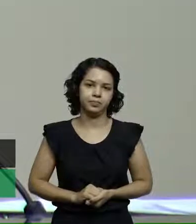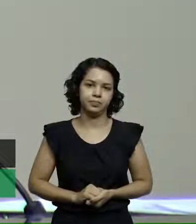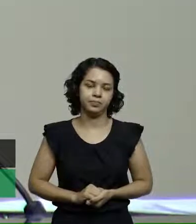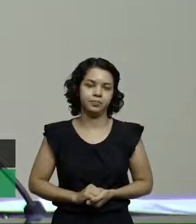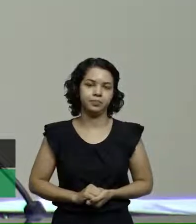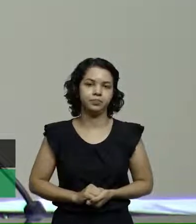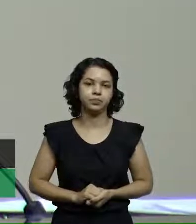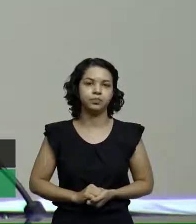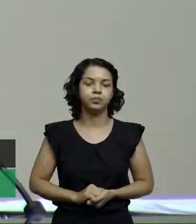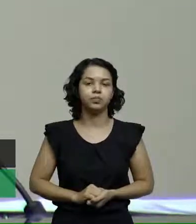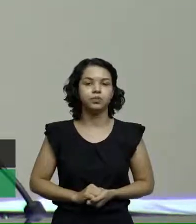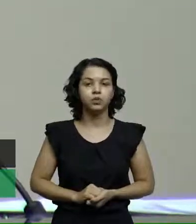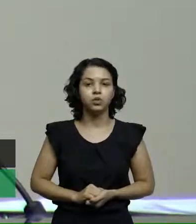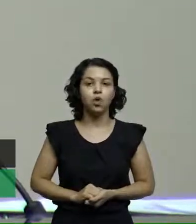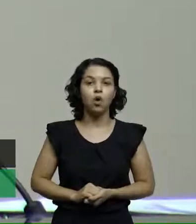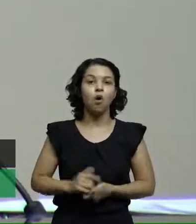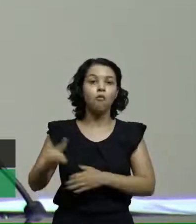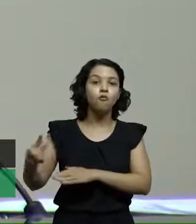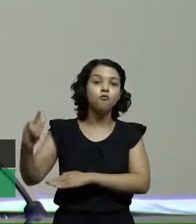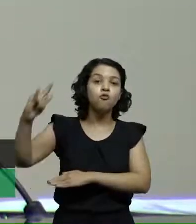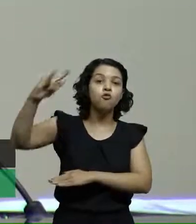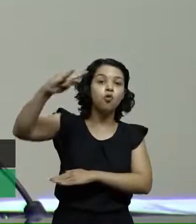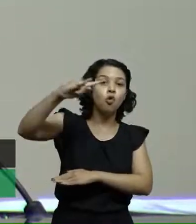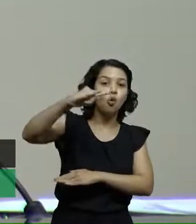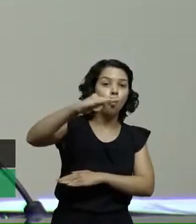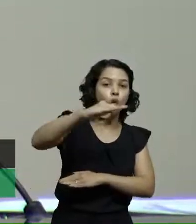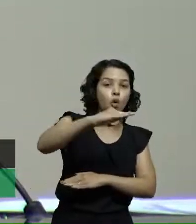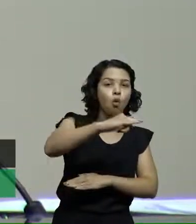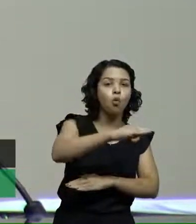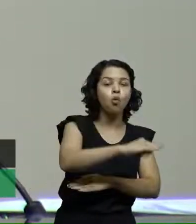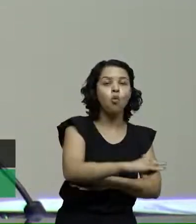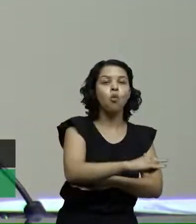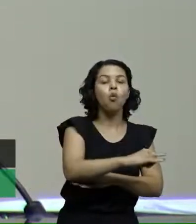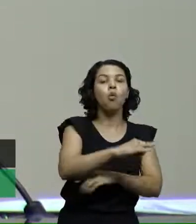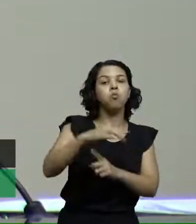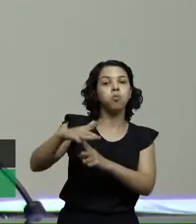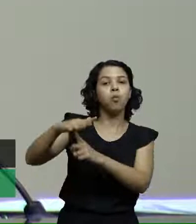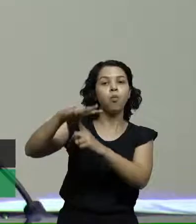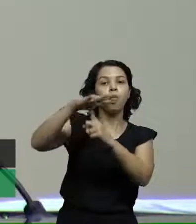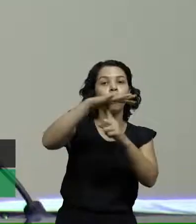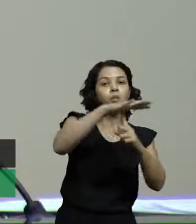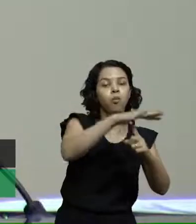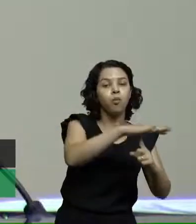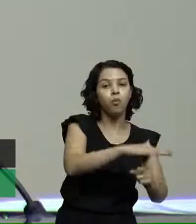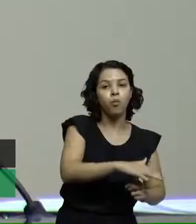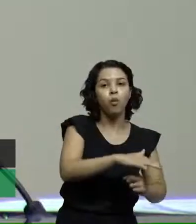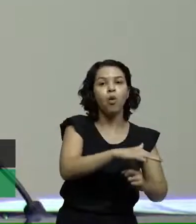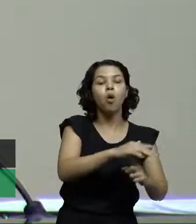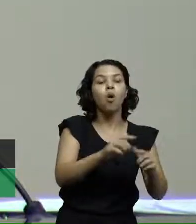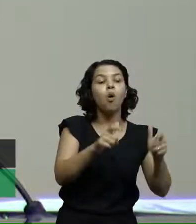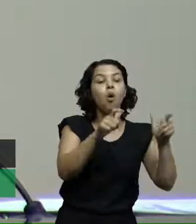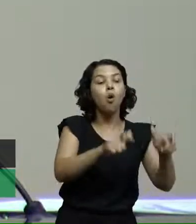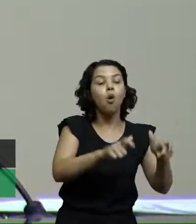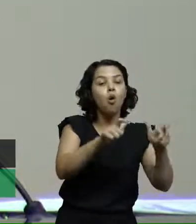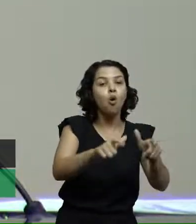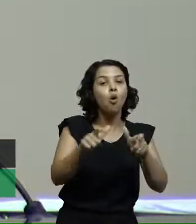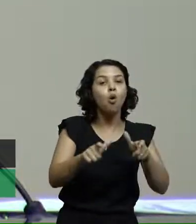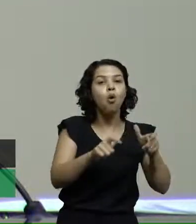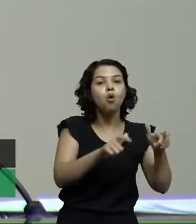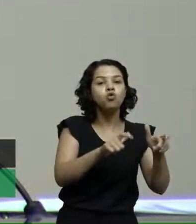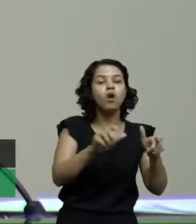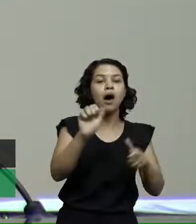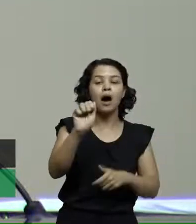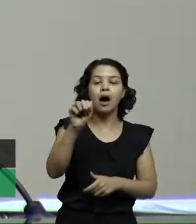acerca de voos realizados pelas aeronaves Arcanjo 2, Arcanjo 6 e dois